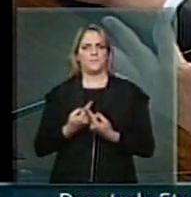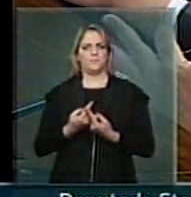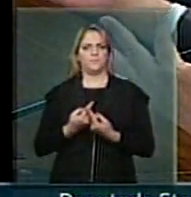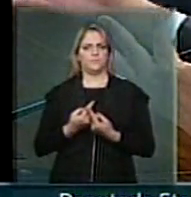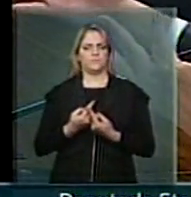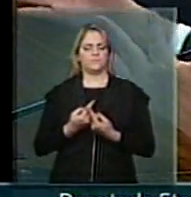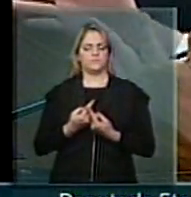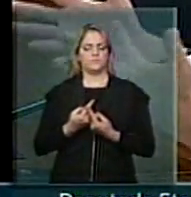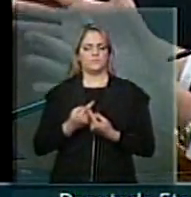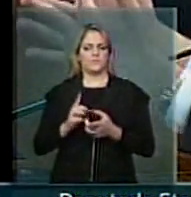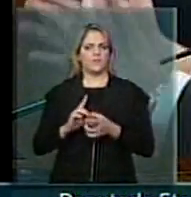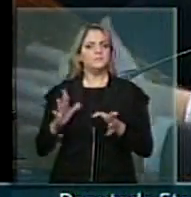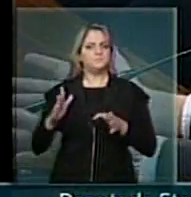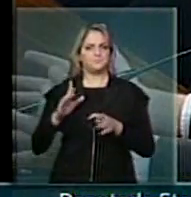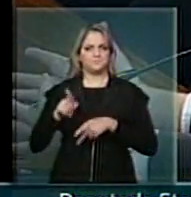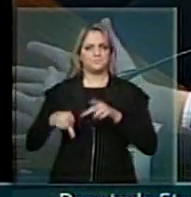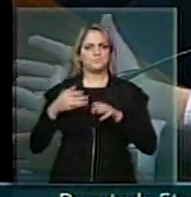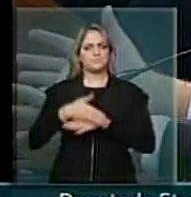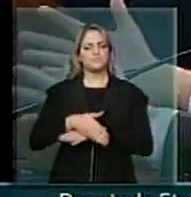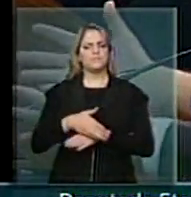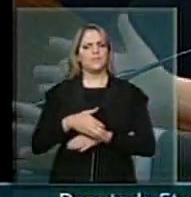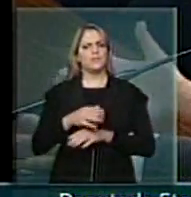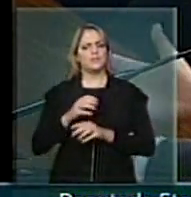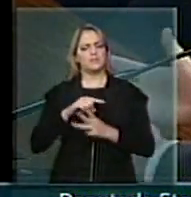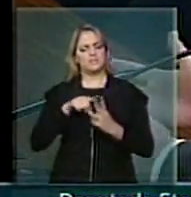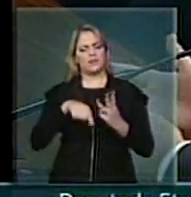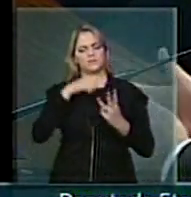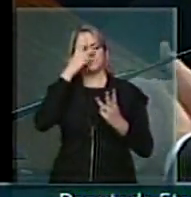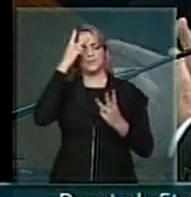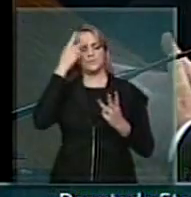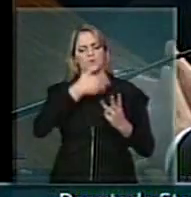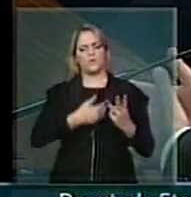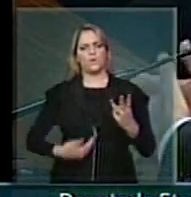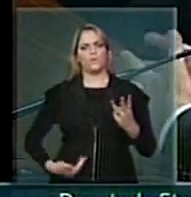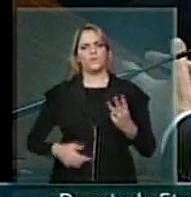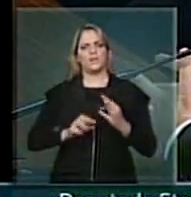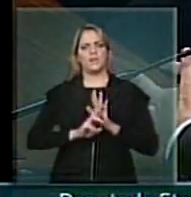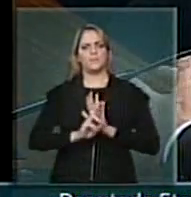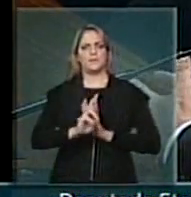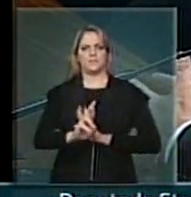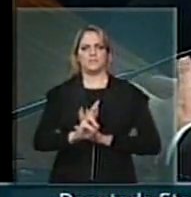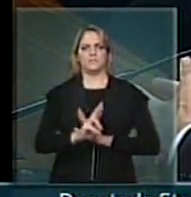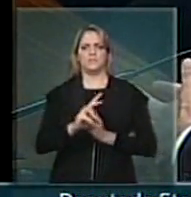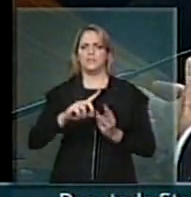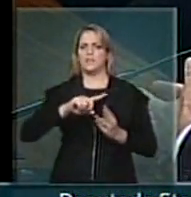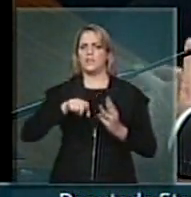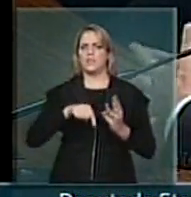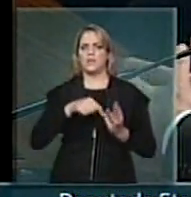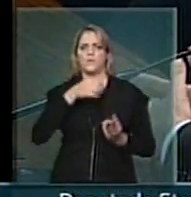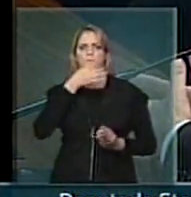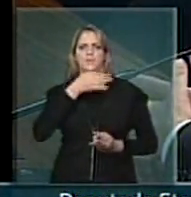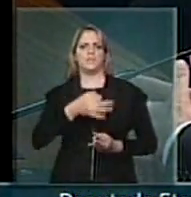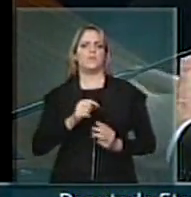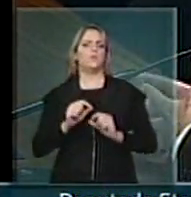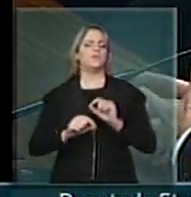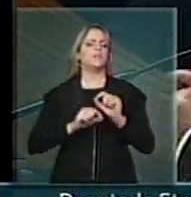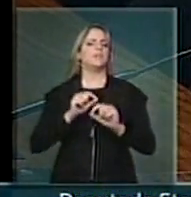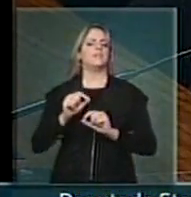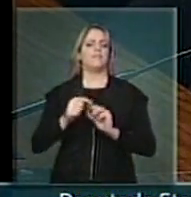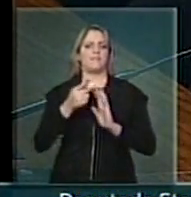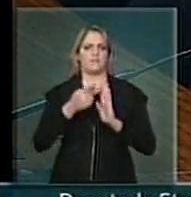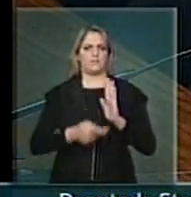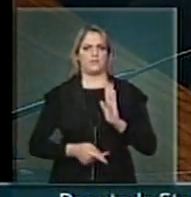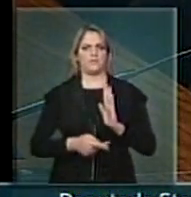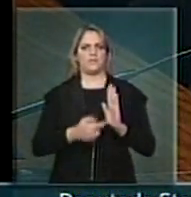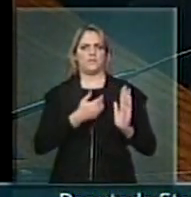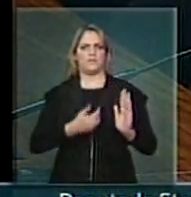três representantes do governo, três representantes do poder e com a visão do que é esse poder.